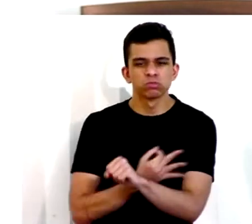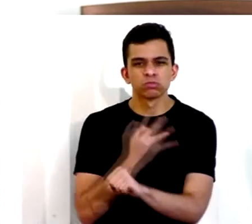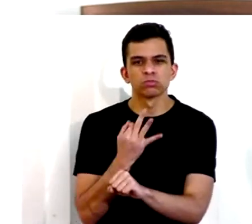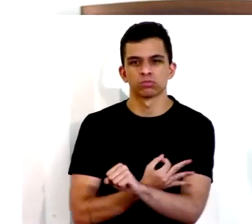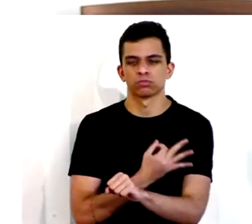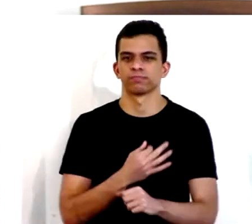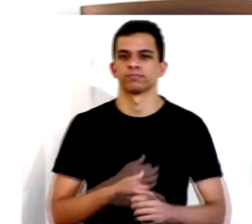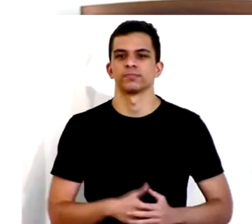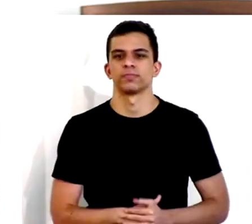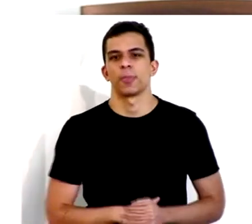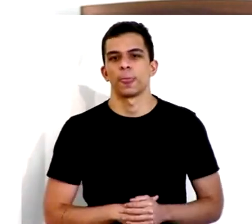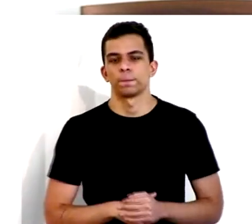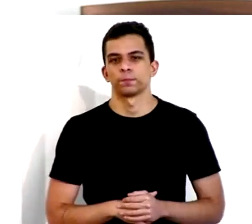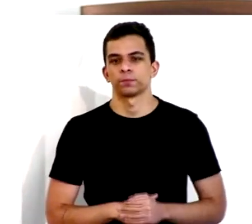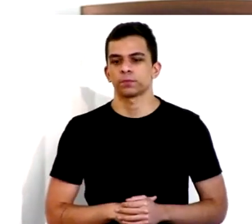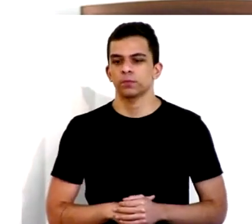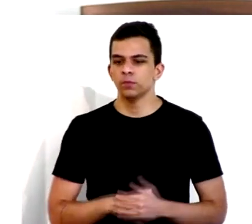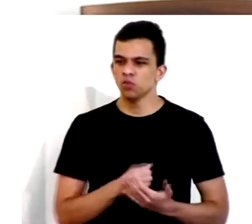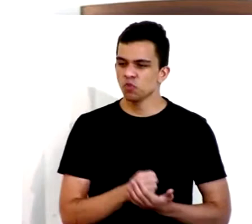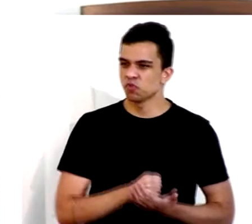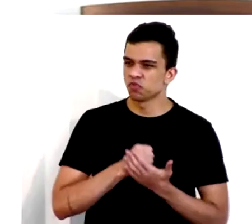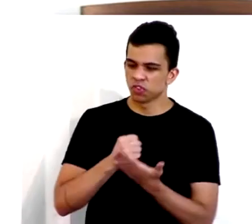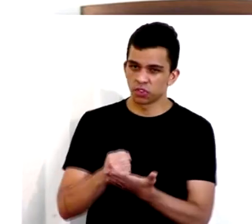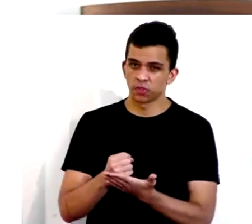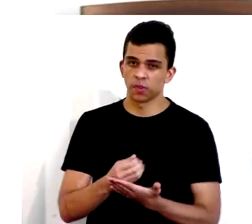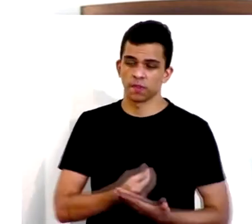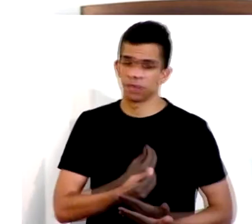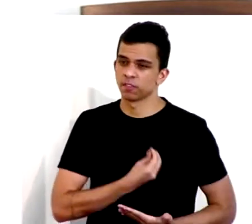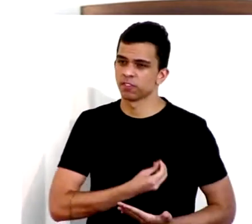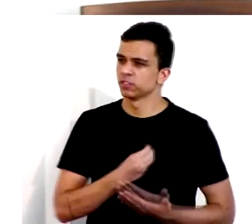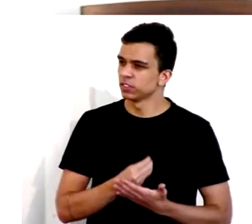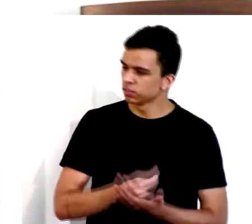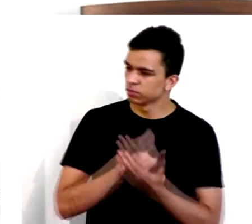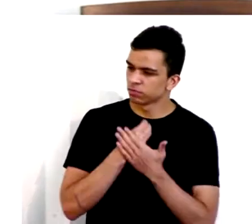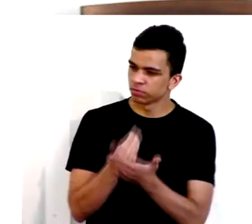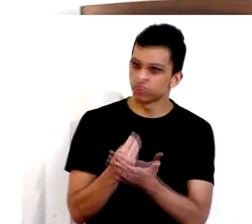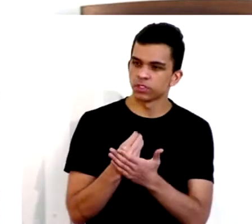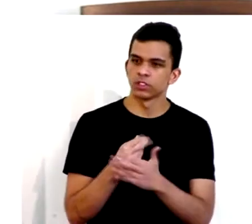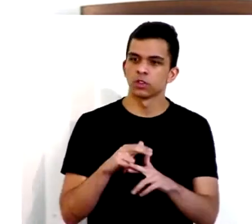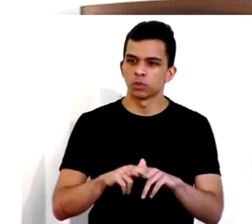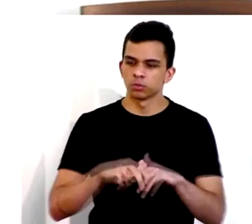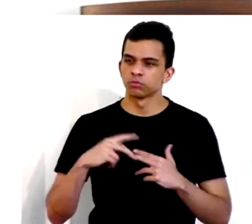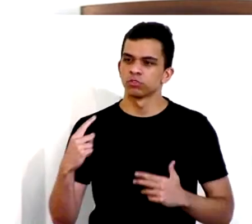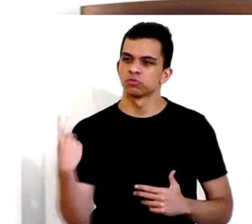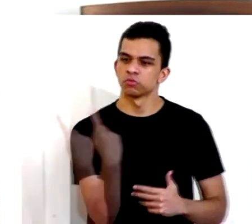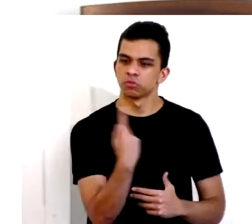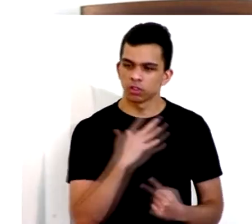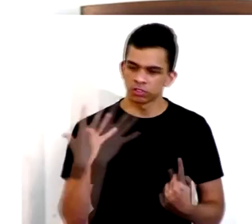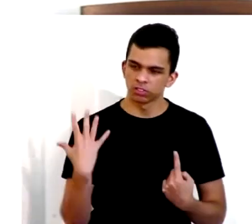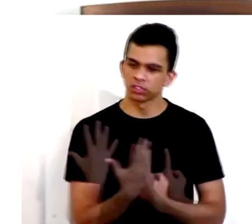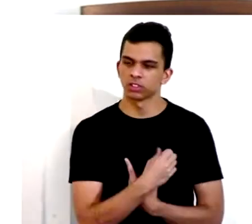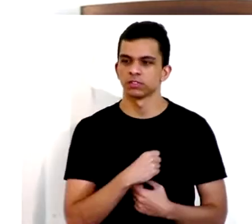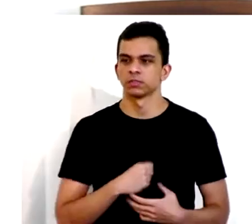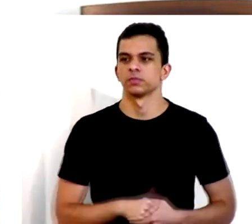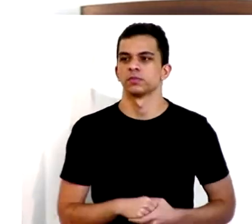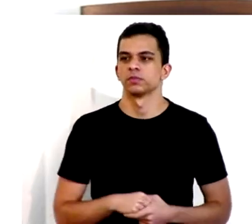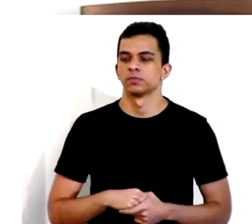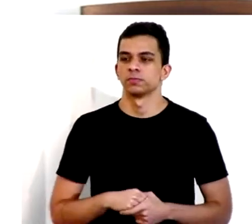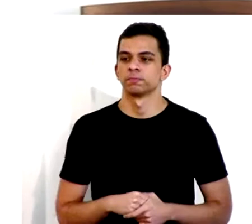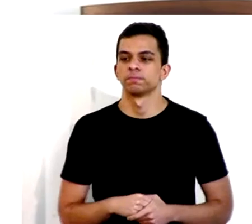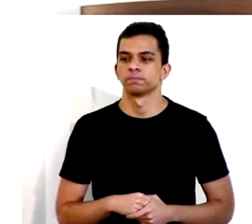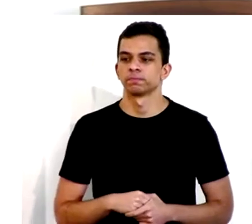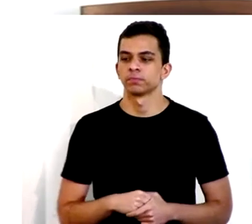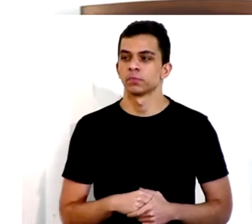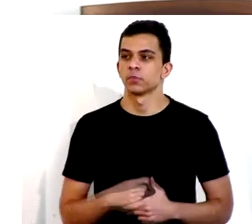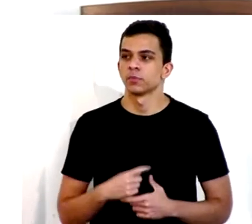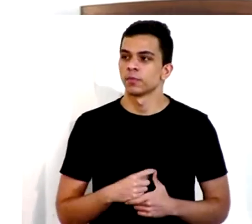vida pelas suas ovelhas. Assim como o Pai me conhece a mim, eu conheço o Pai e dou a minha